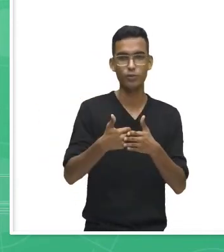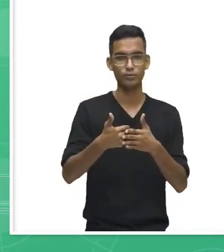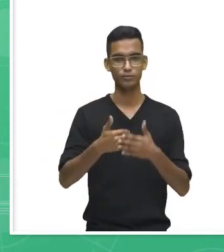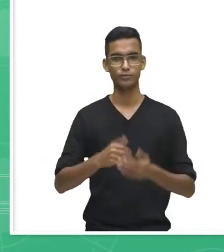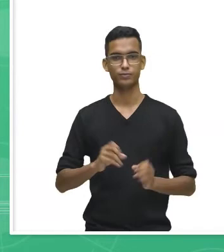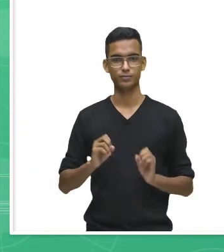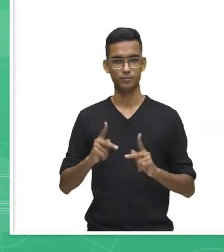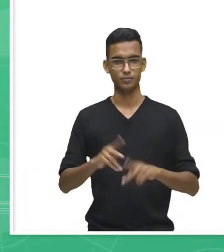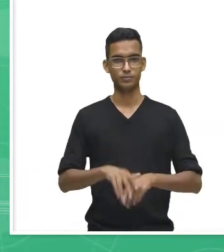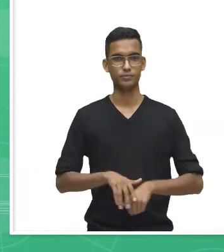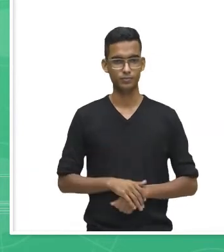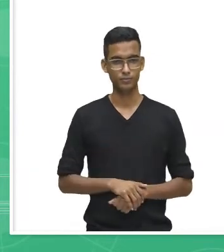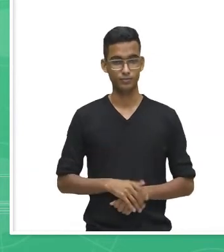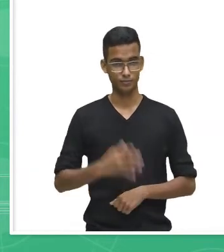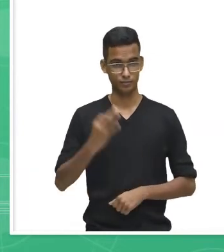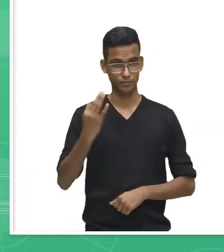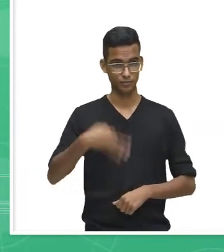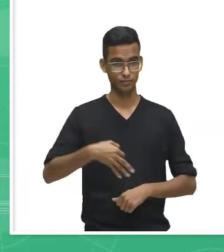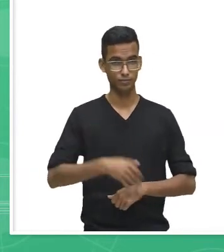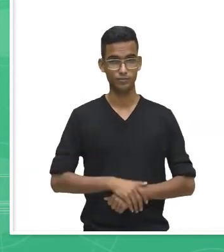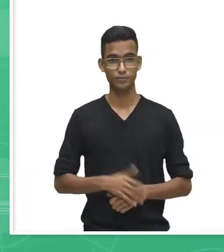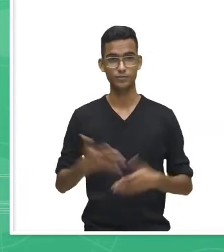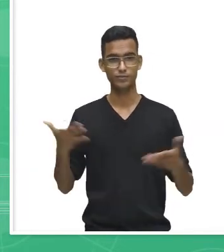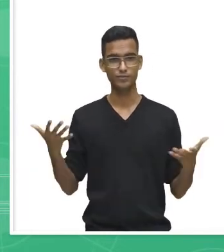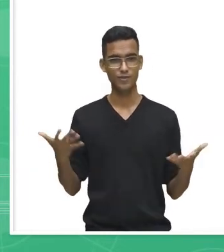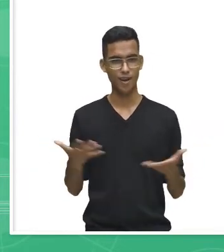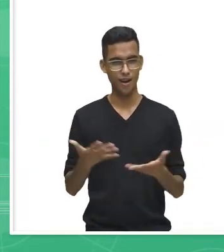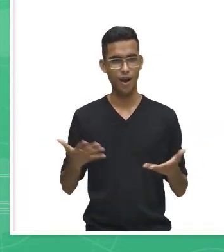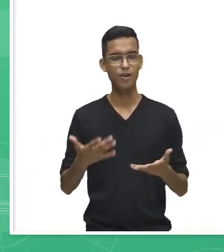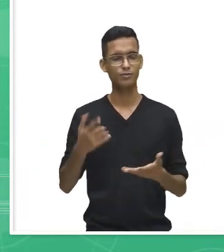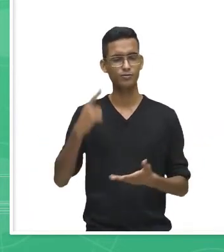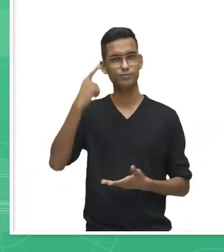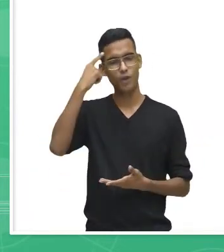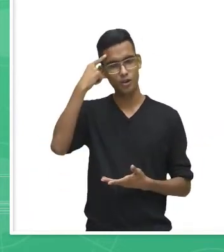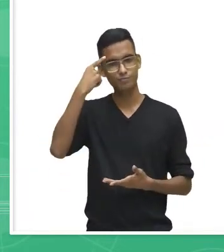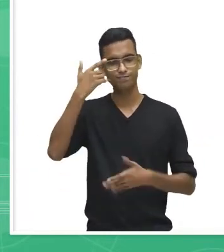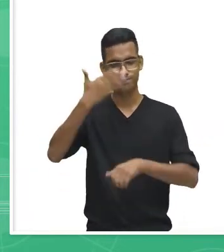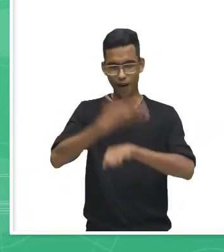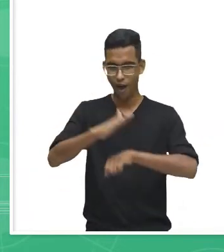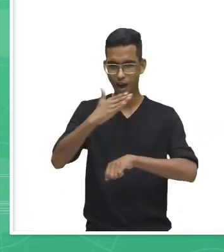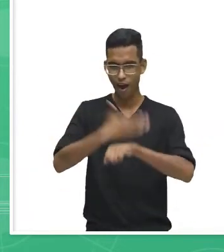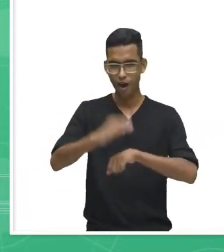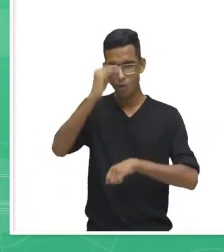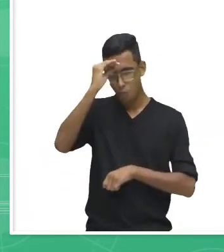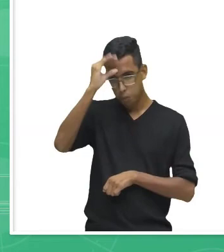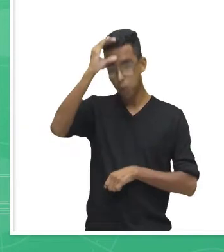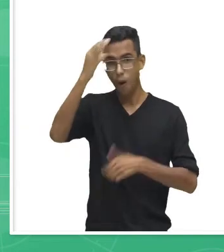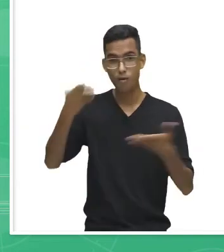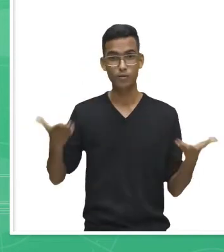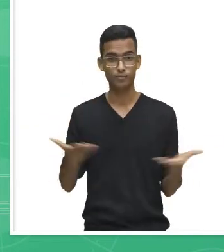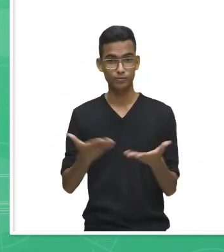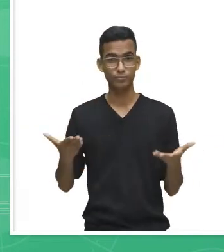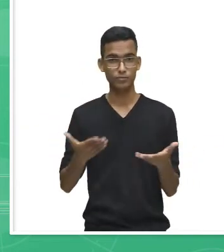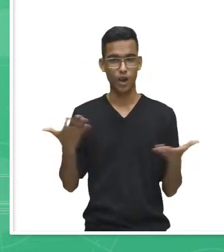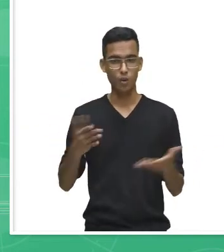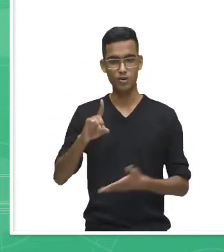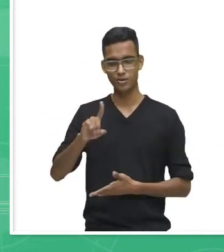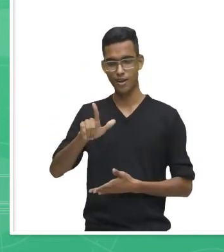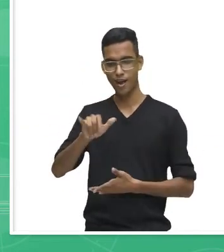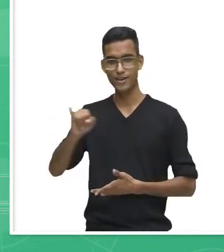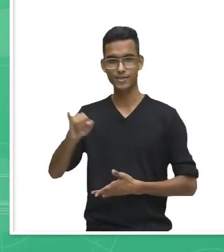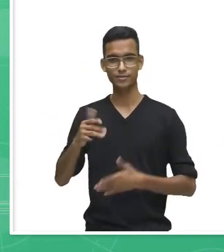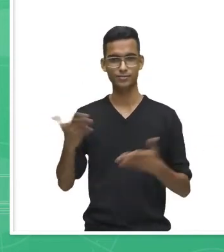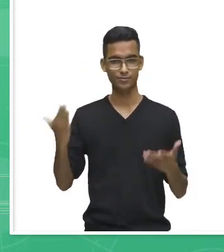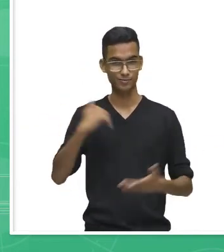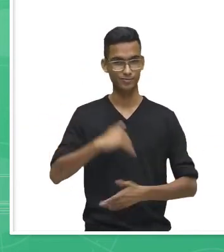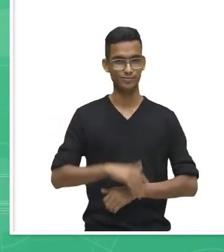aqui. Certinho? Então, é hora da gente colocar o nosso conhecimento em prática na nossa DLI. Vamos lá?